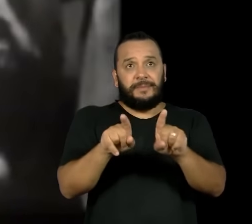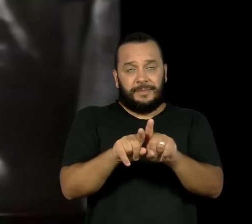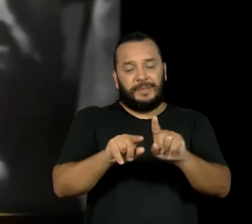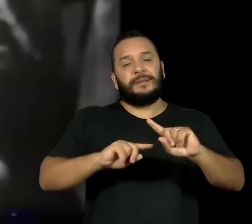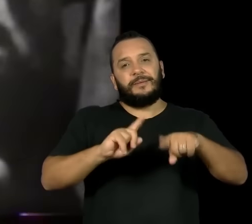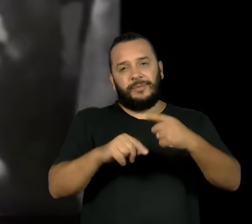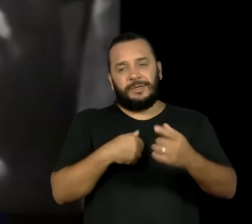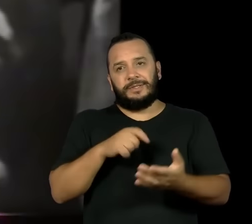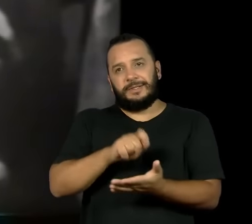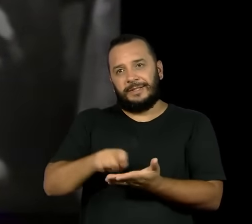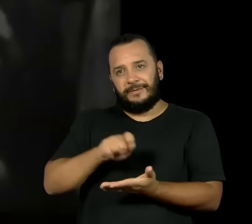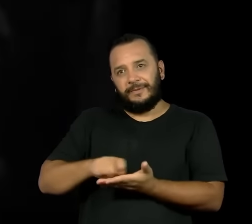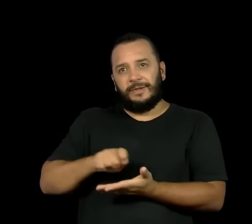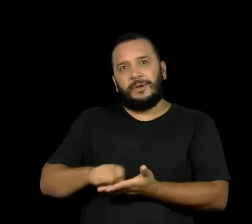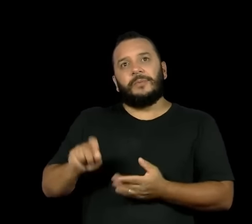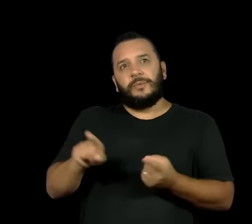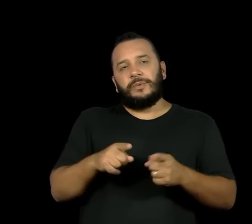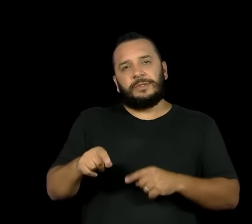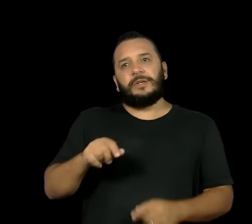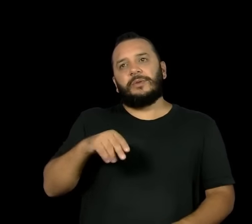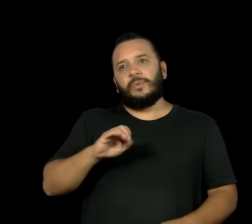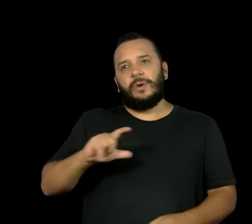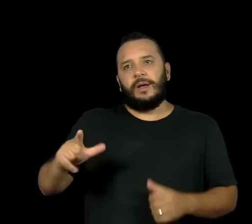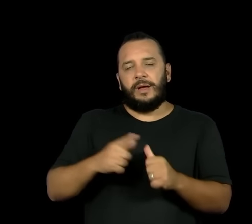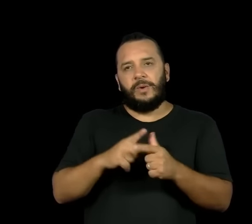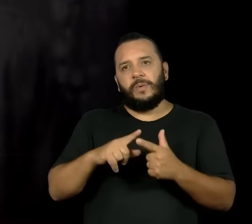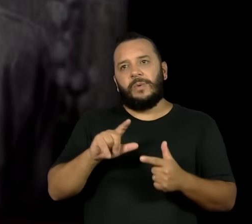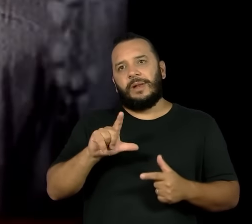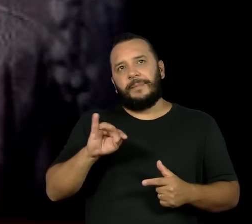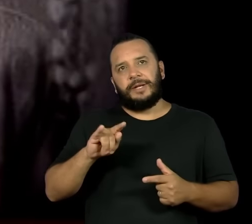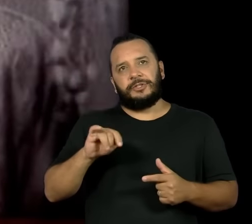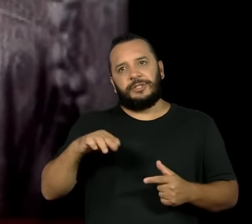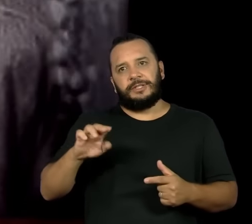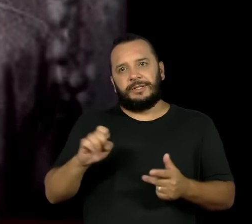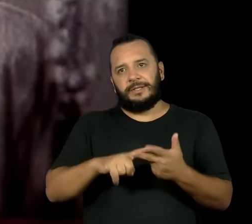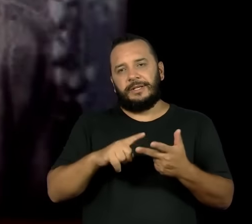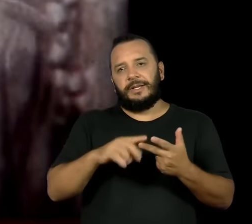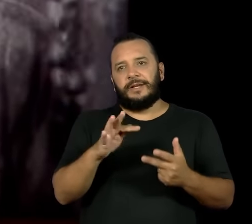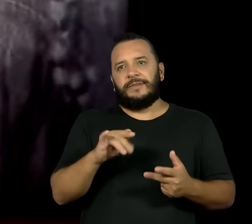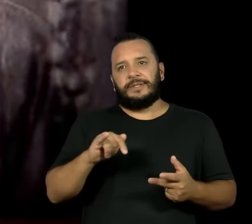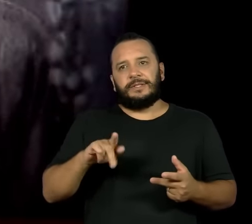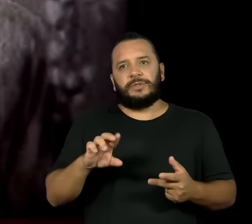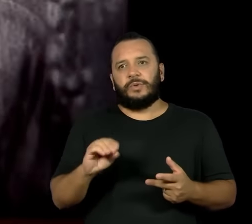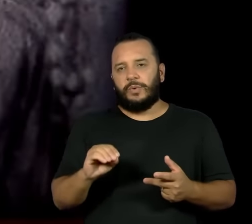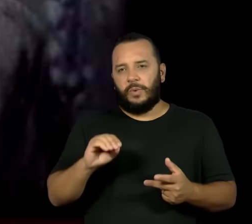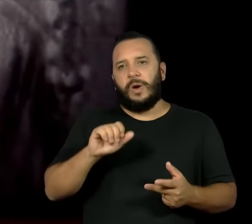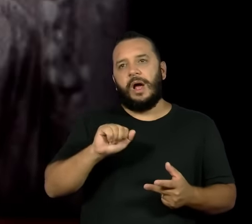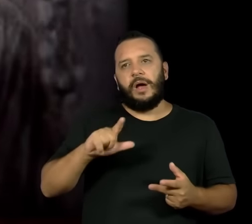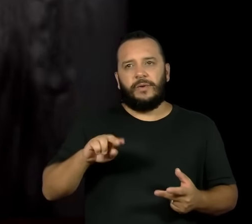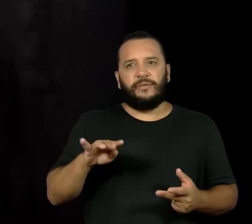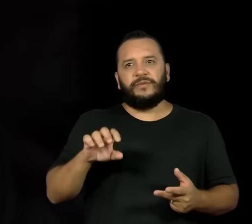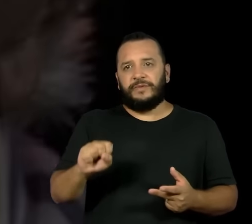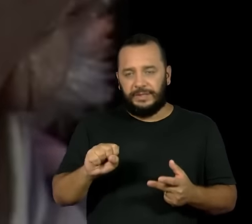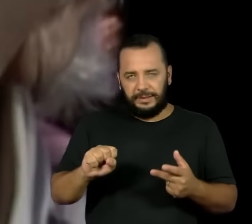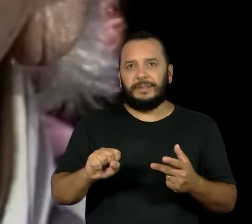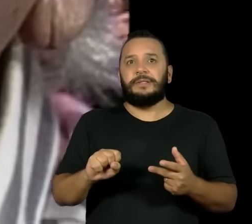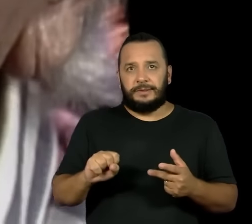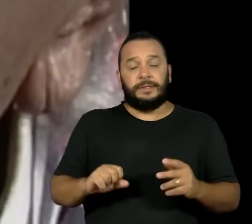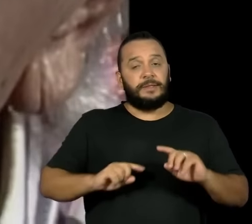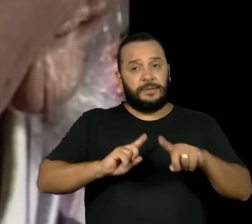nomes como Noel Rosa L Martine babo e Francisco Alves